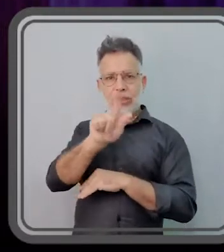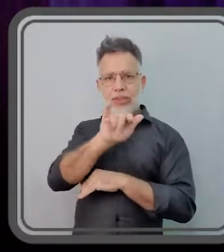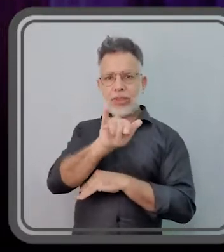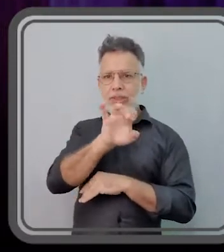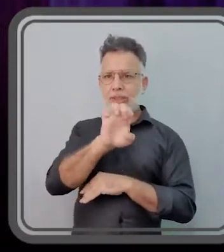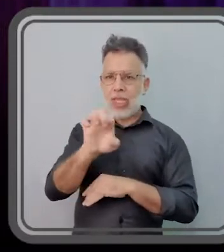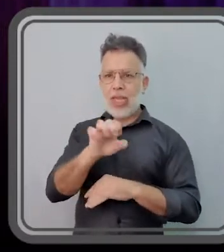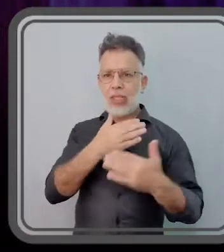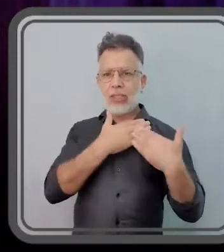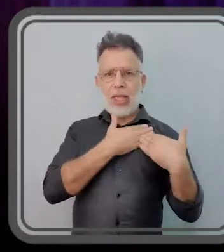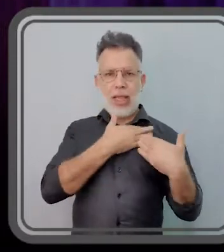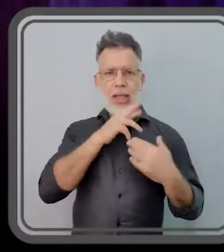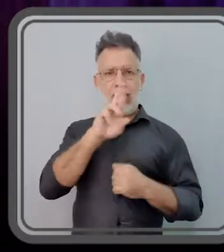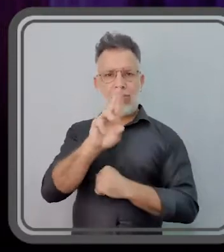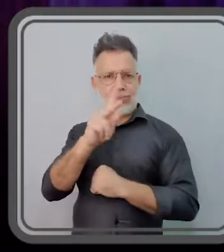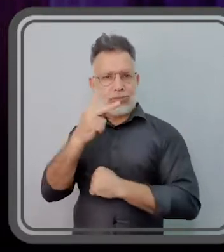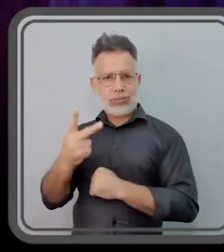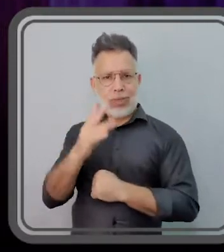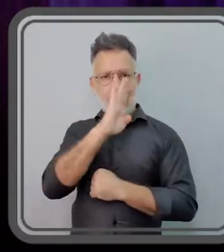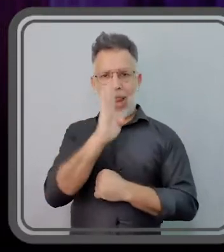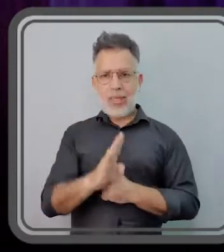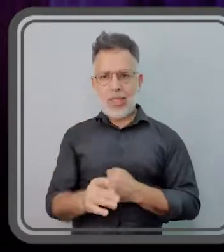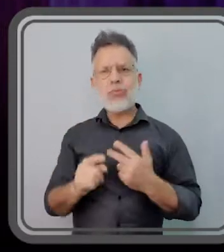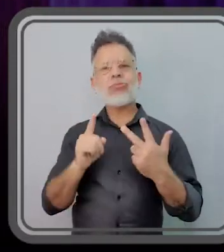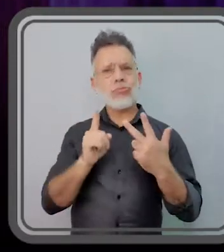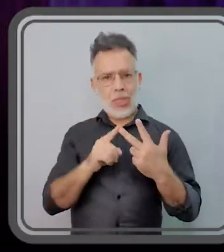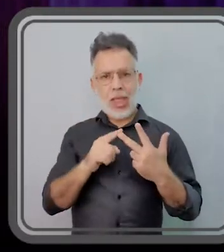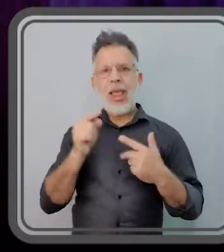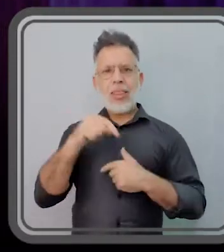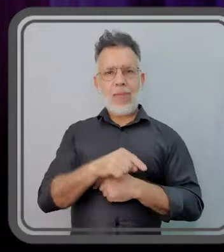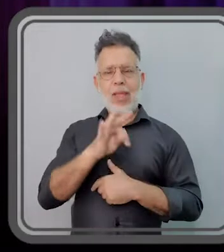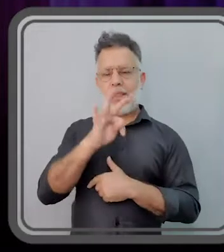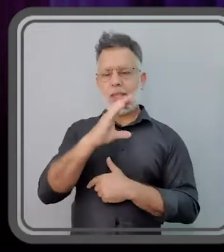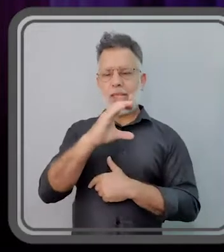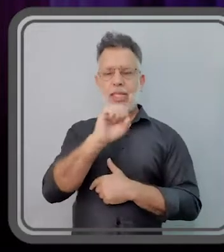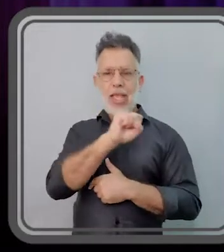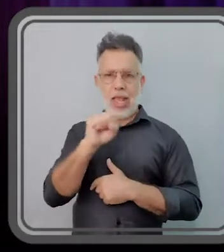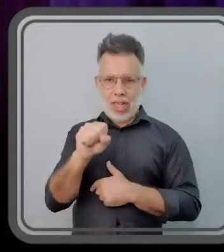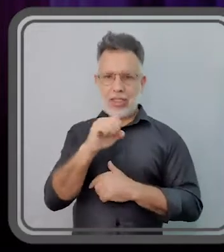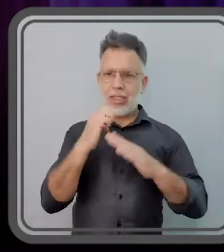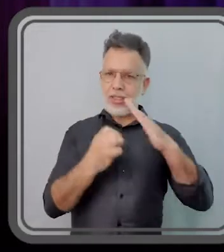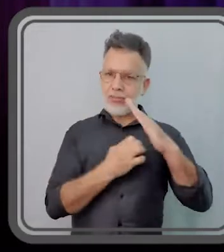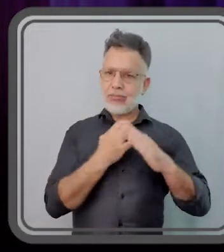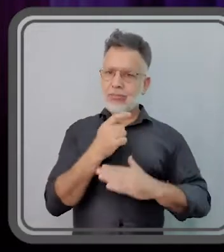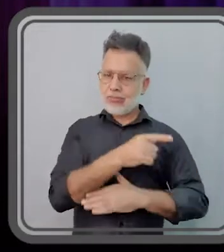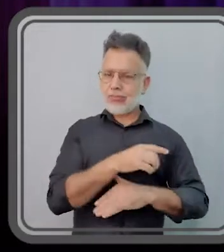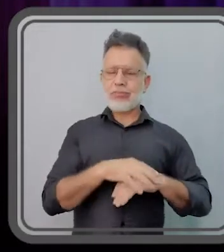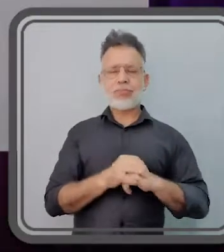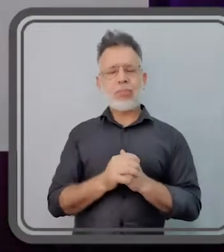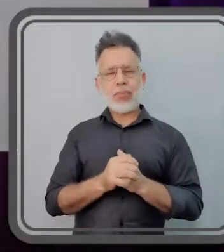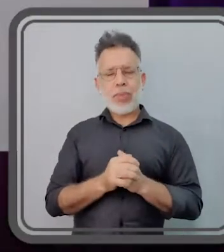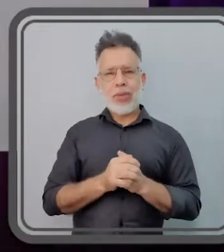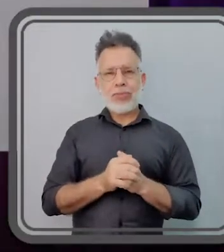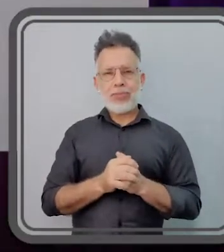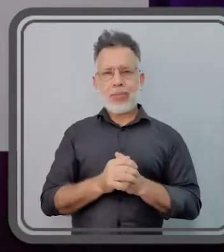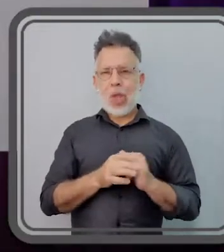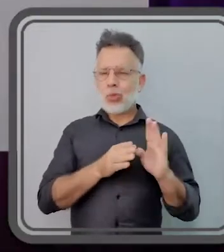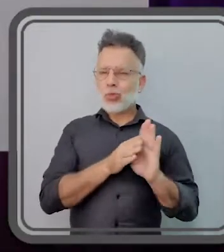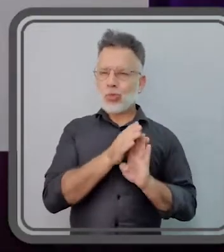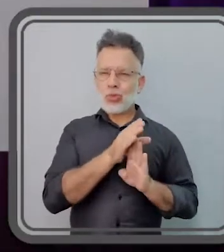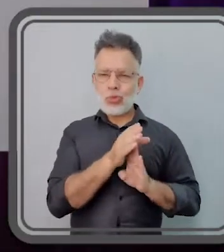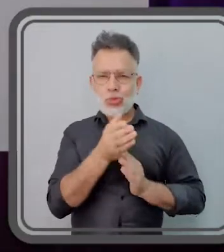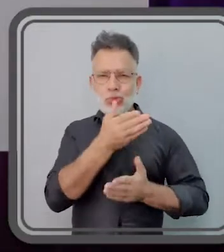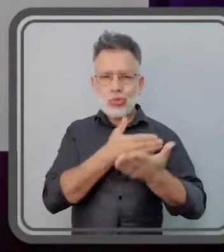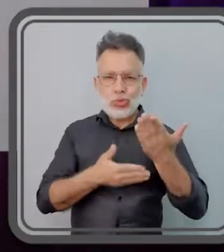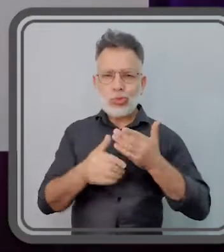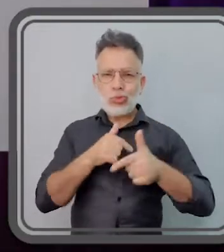a Head de Recursos Humanos Brasil, também na TCS, na Tata Consultancy Services, né? Consultancy Services,